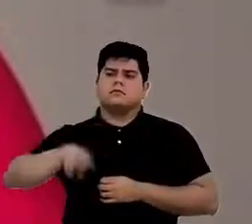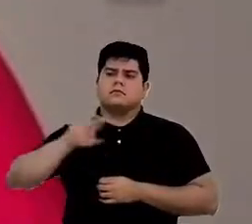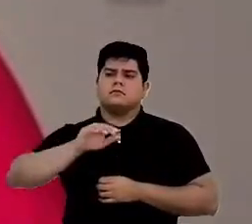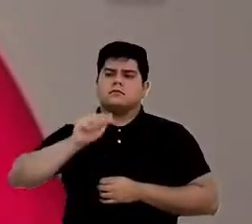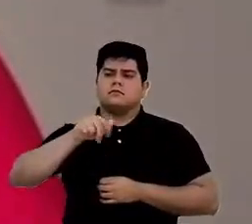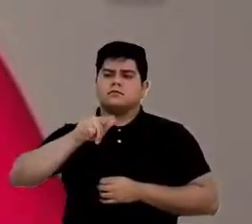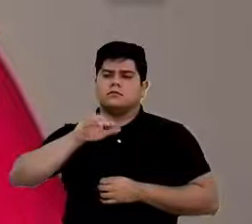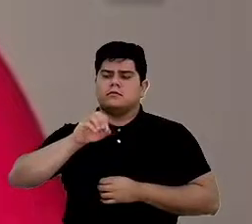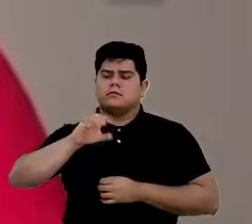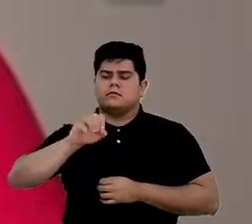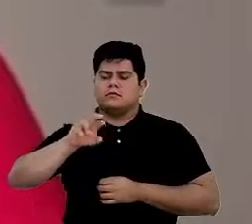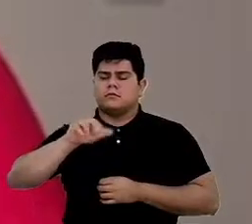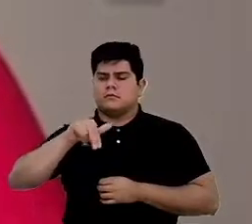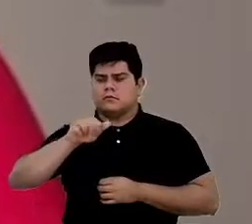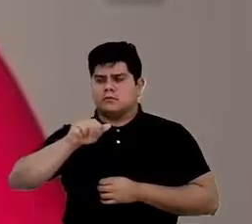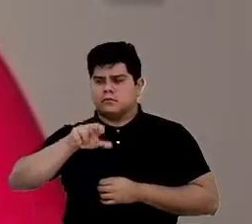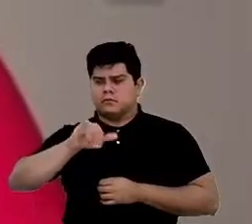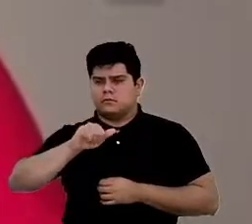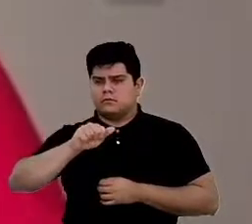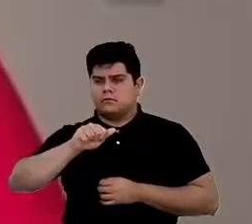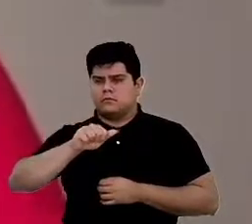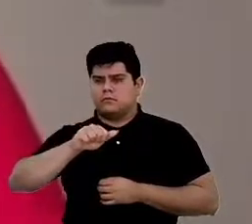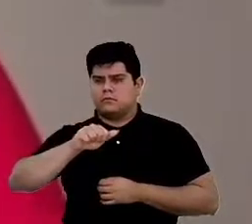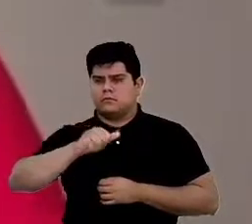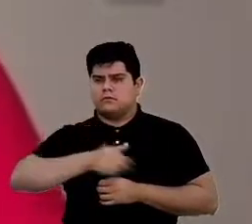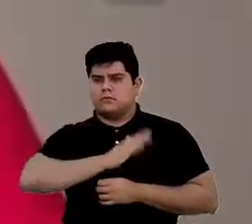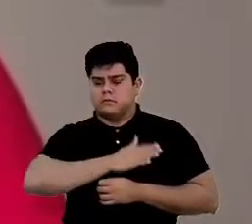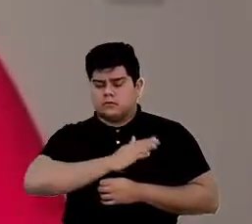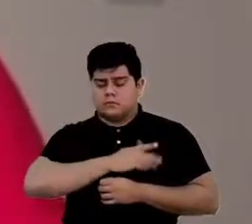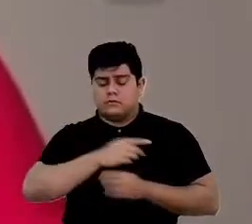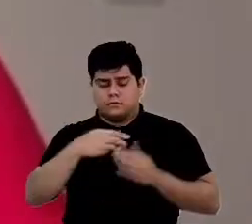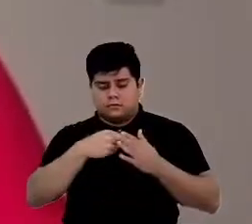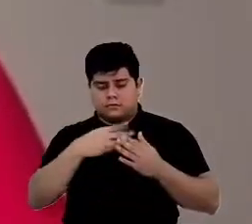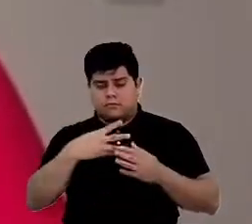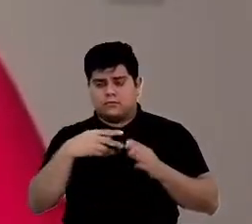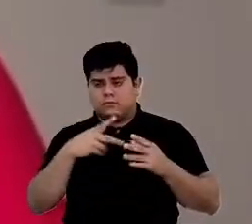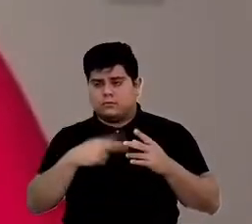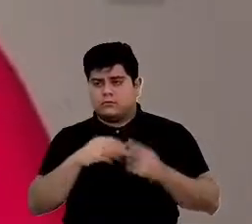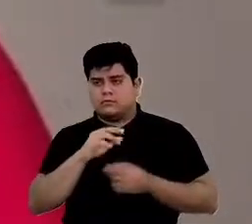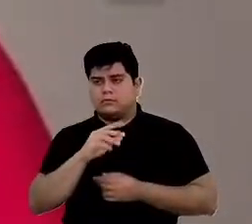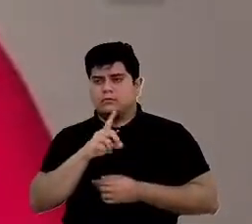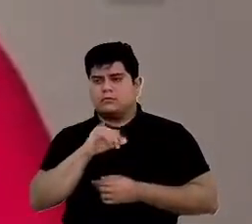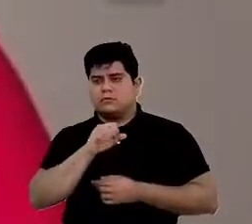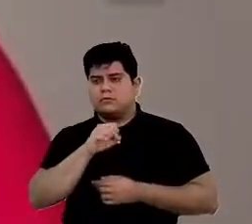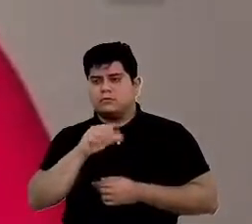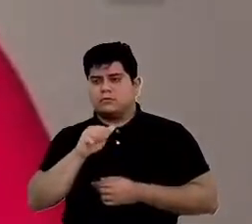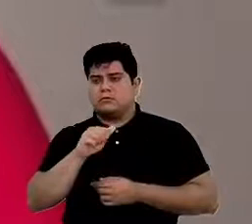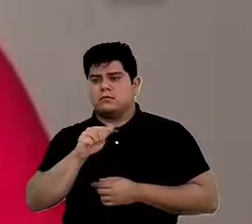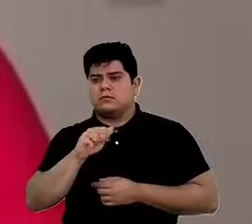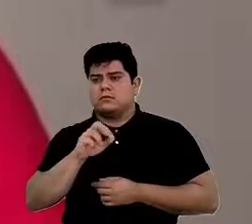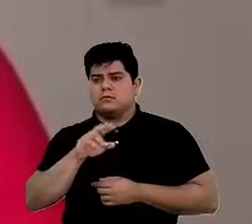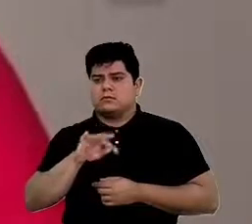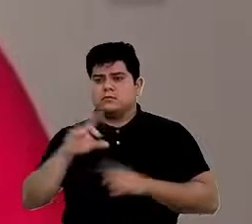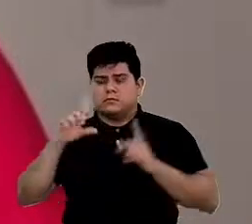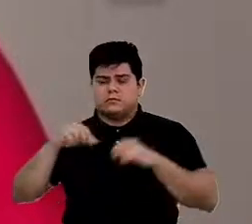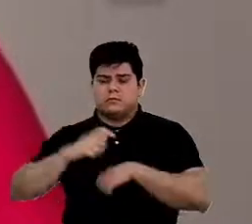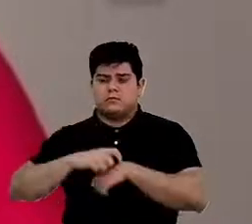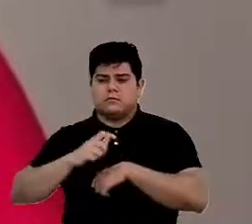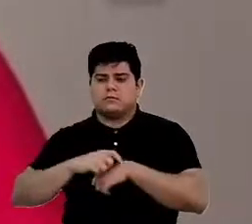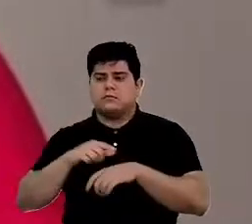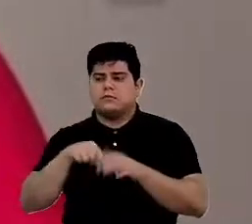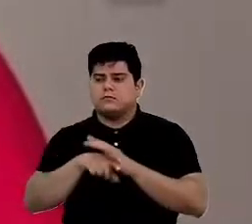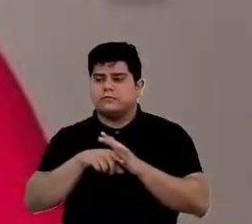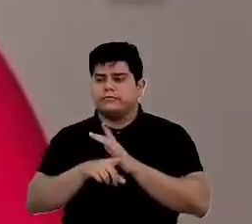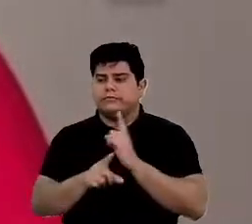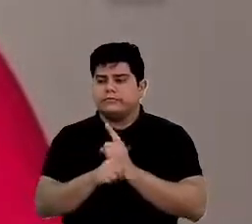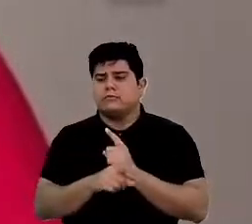de coronária da angiotomografia nas dissecções aórticas, né? Diminuindo o tempo de diagnóstico